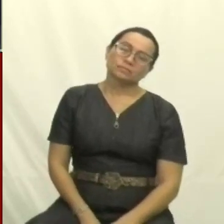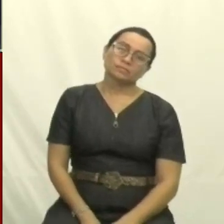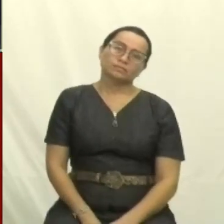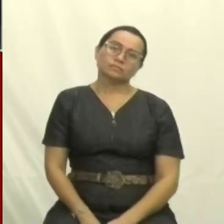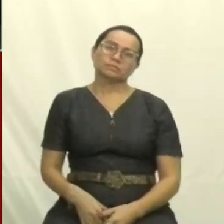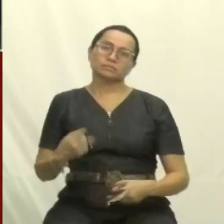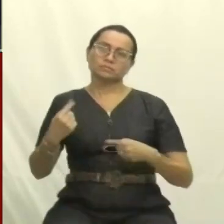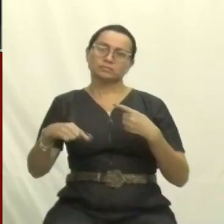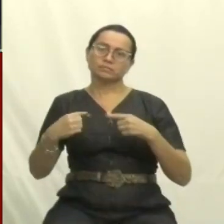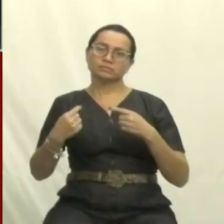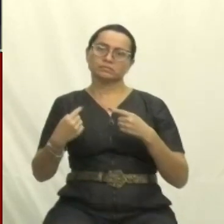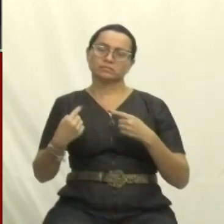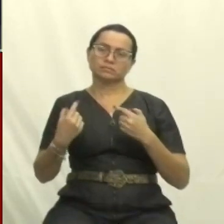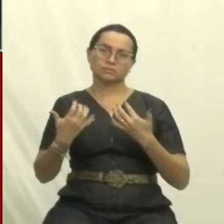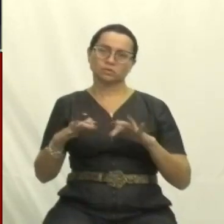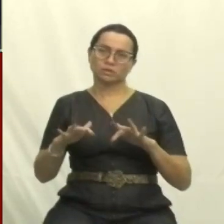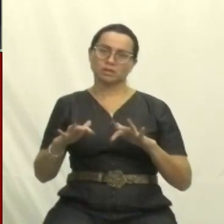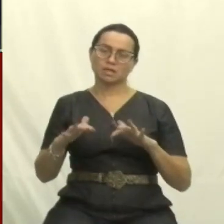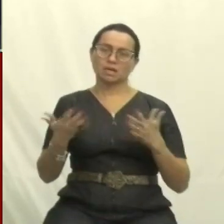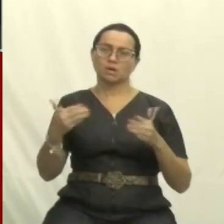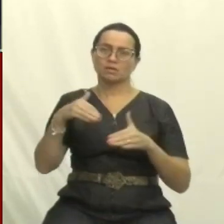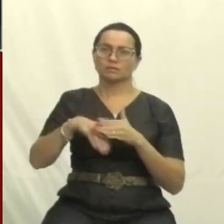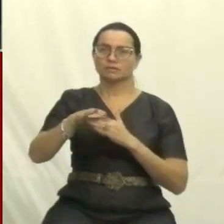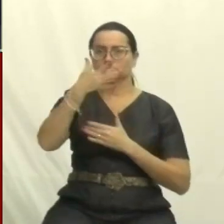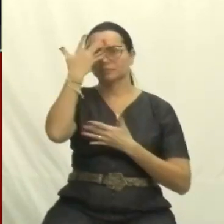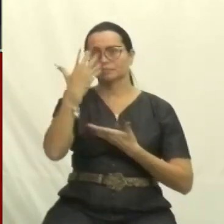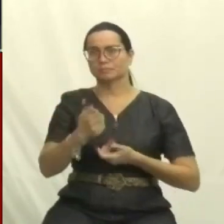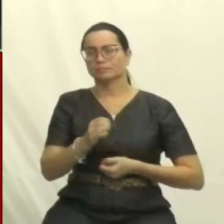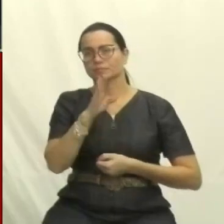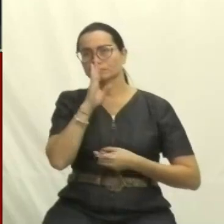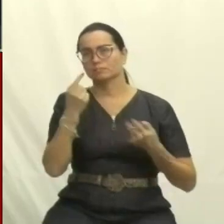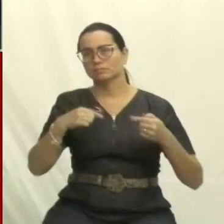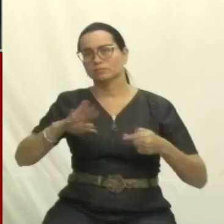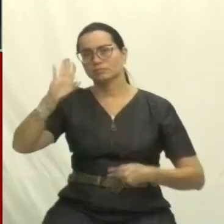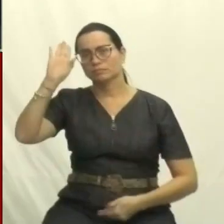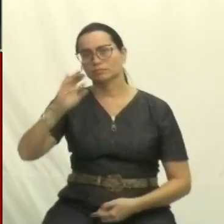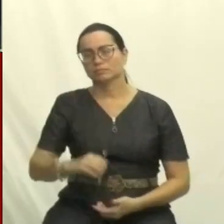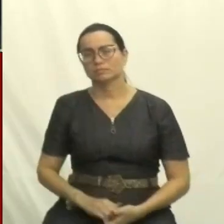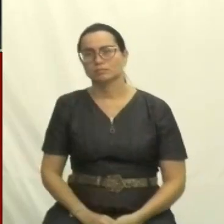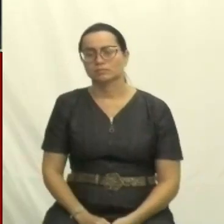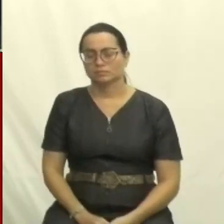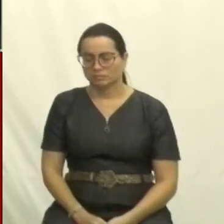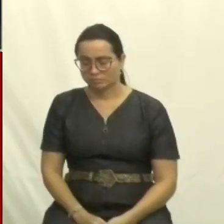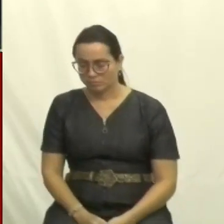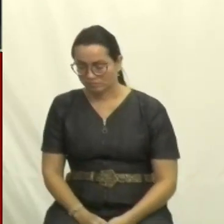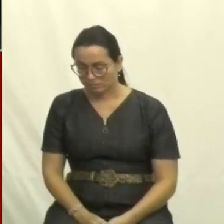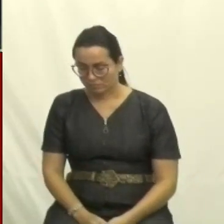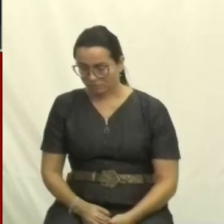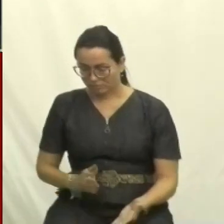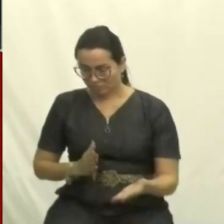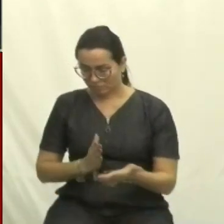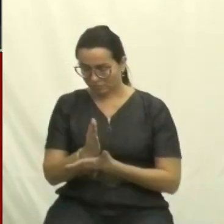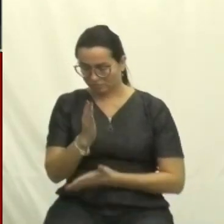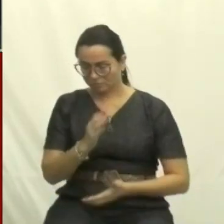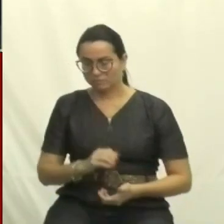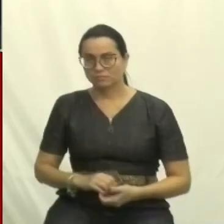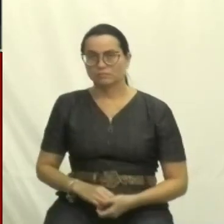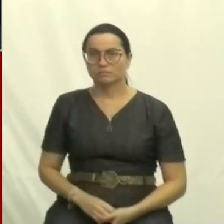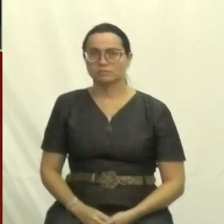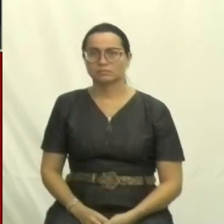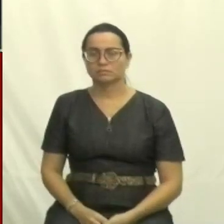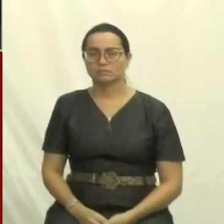discussão. Não havendo quem queira discutir, está em votação. Os favoráveis permaneçam como estão, os contrários se manifestem. Aprovado por